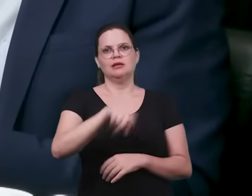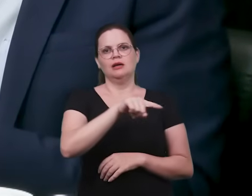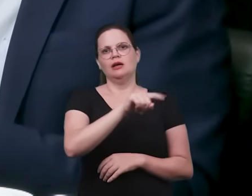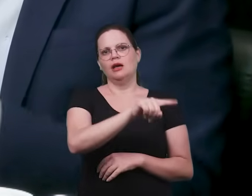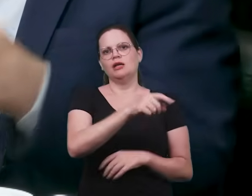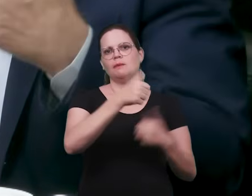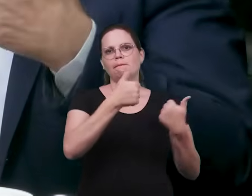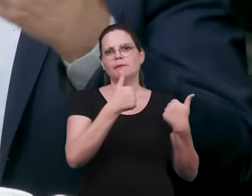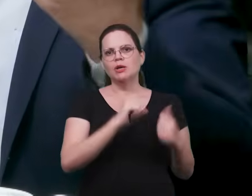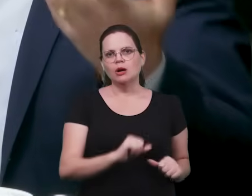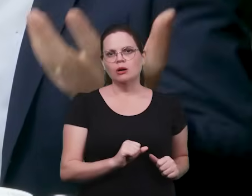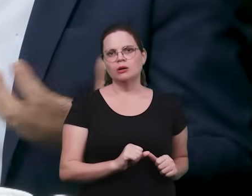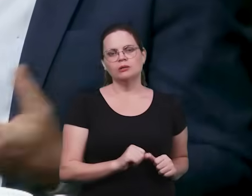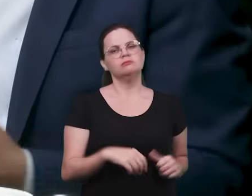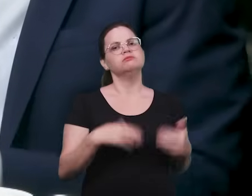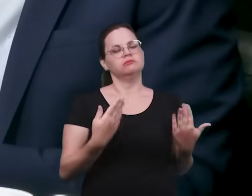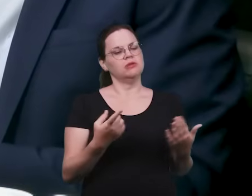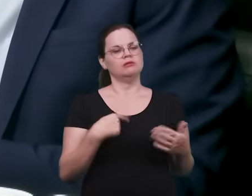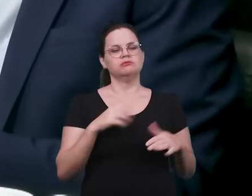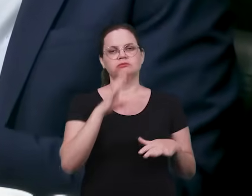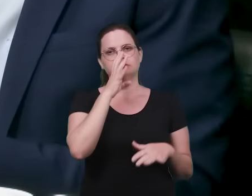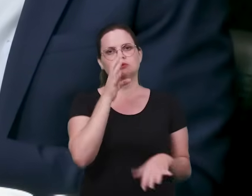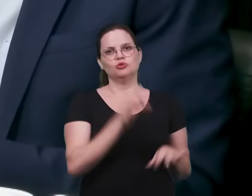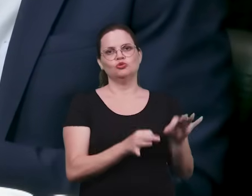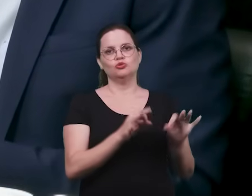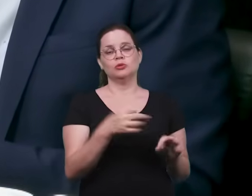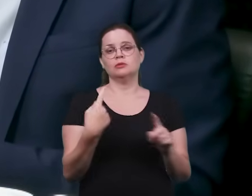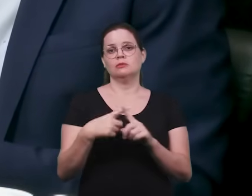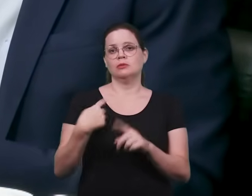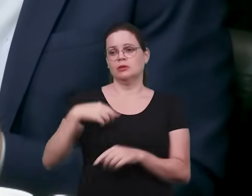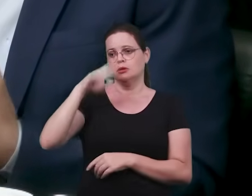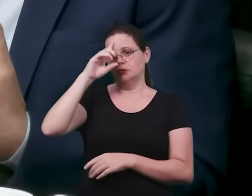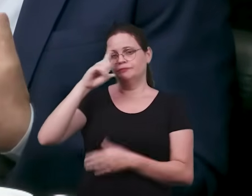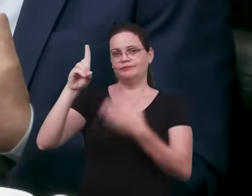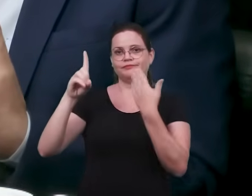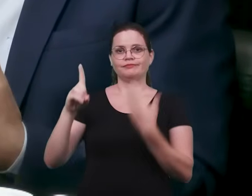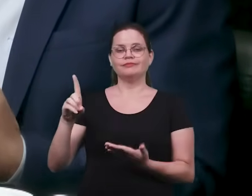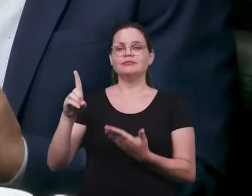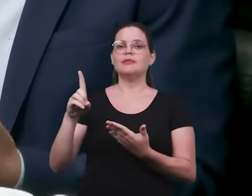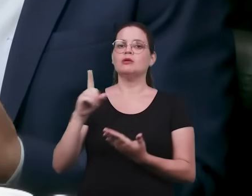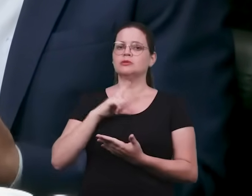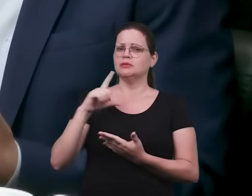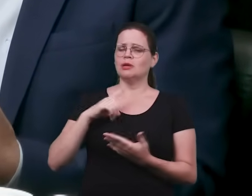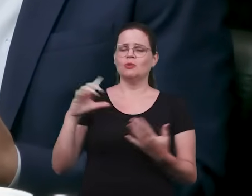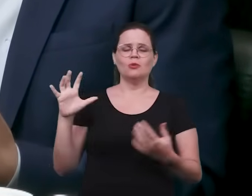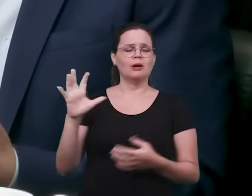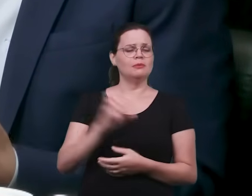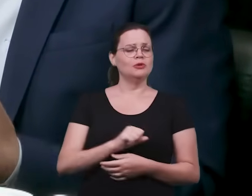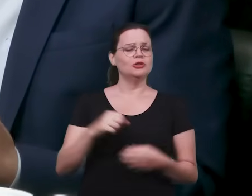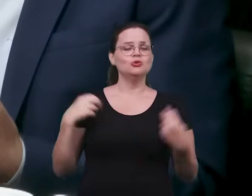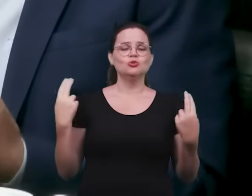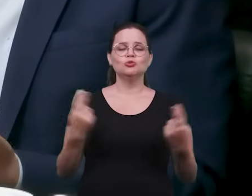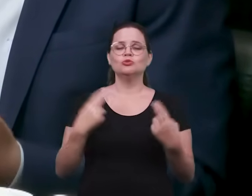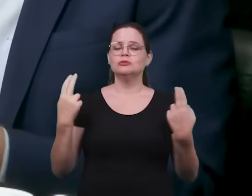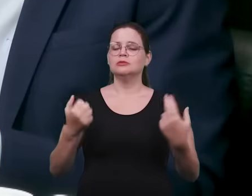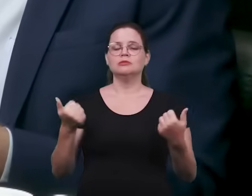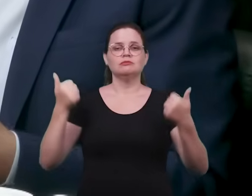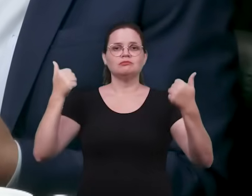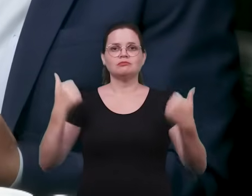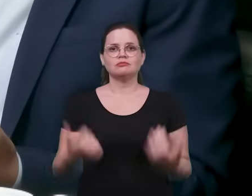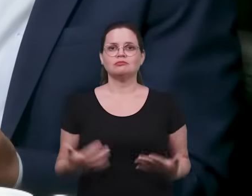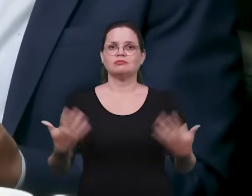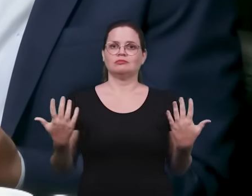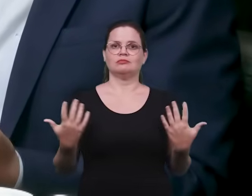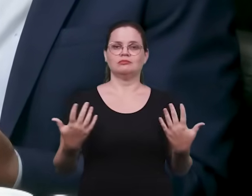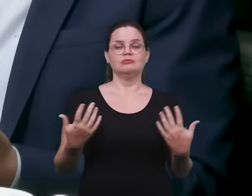de todas as coisas, que excede o nosso entendimento, né? E Deus estava pronto a abençoar aquele povo.